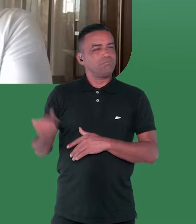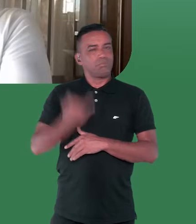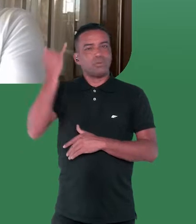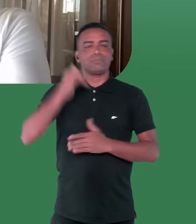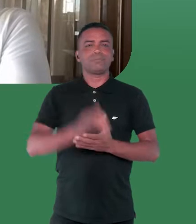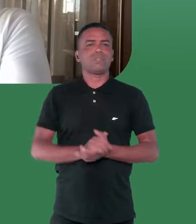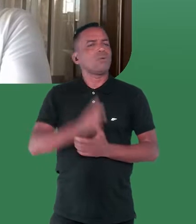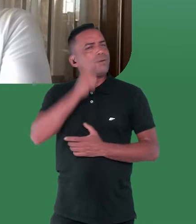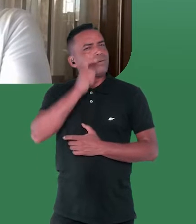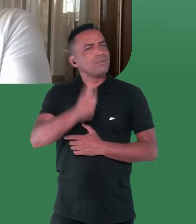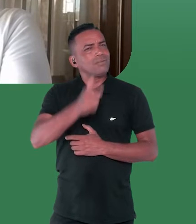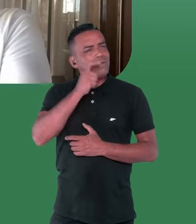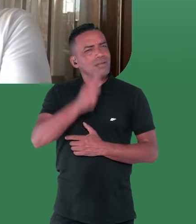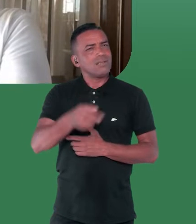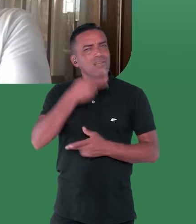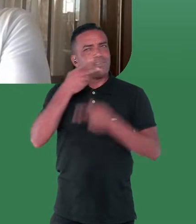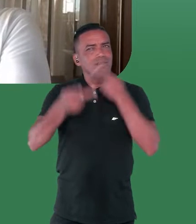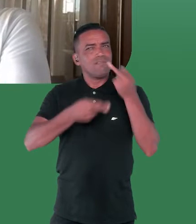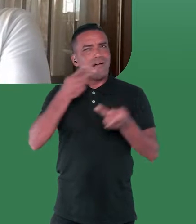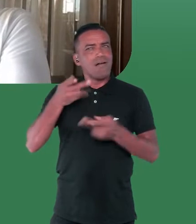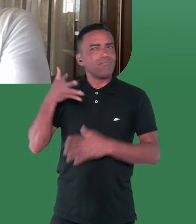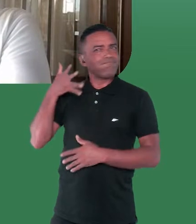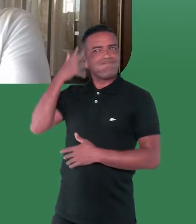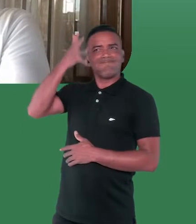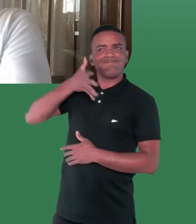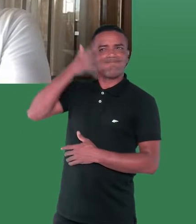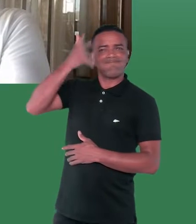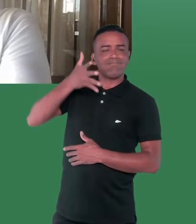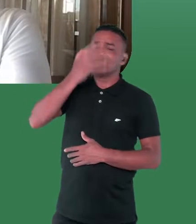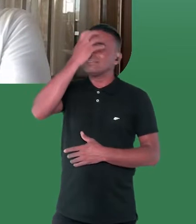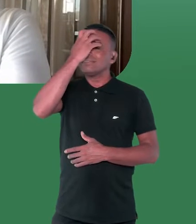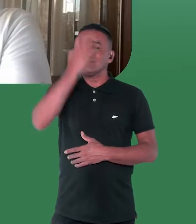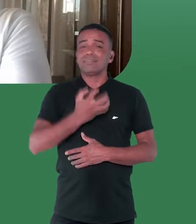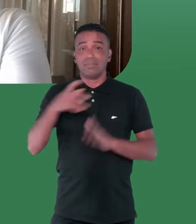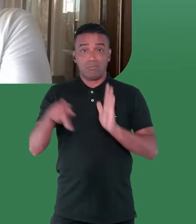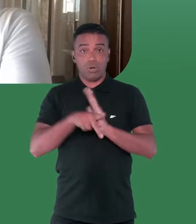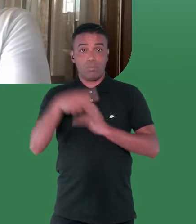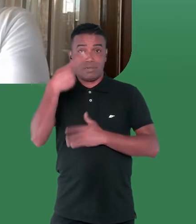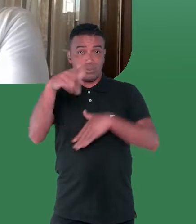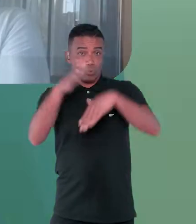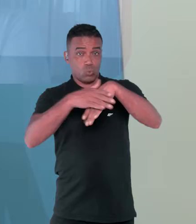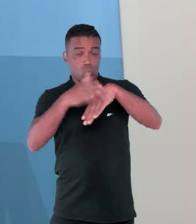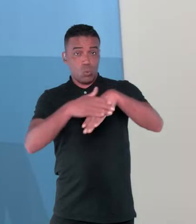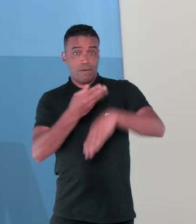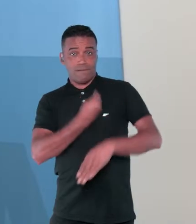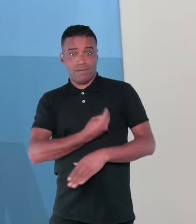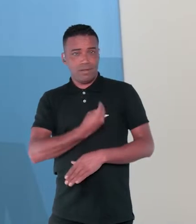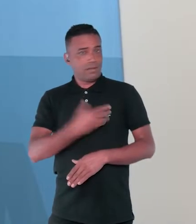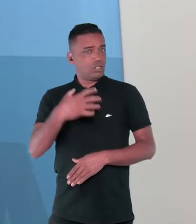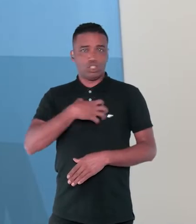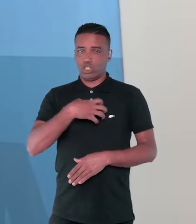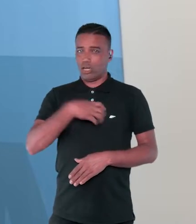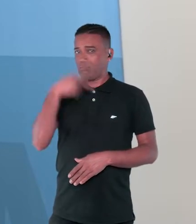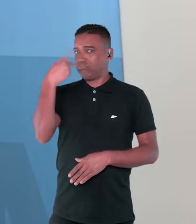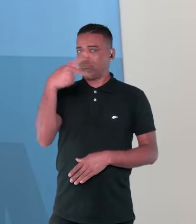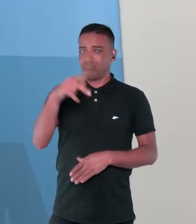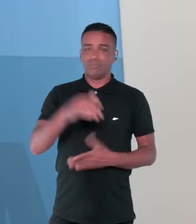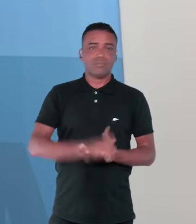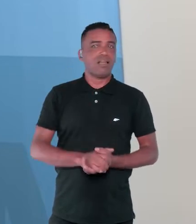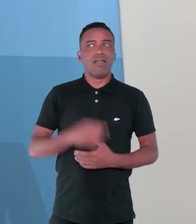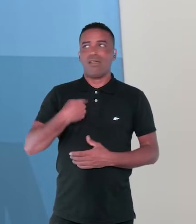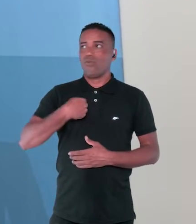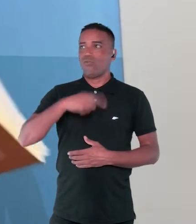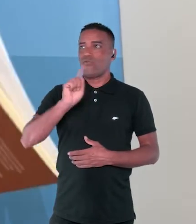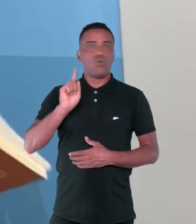tão interessante assim que você traz uns relatos sinceros da sua vida, do jeito que você é mesmo, né? Igual você falou aí, eu